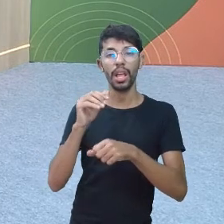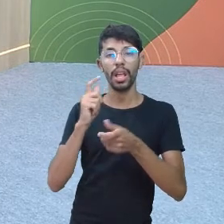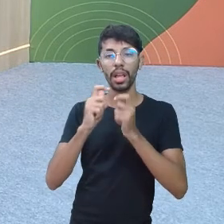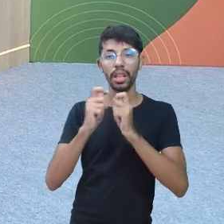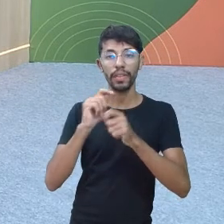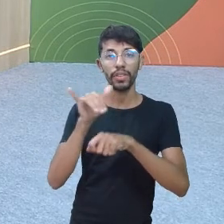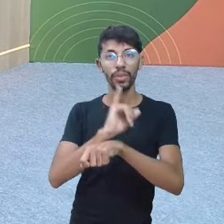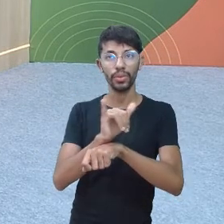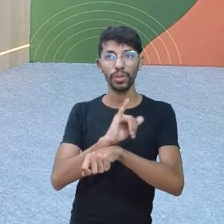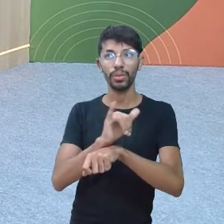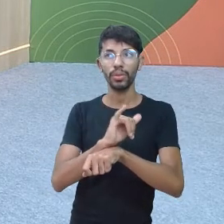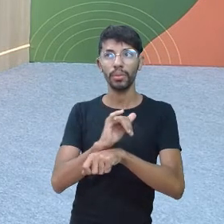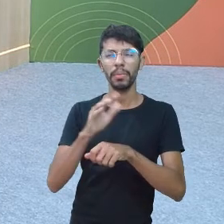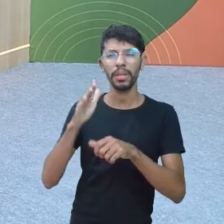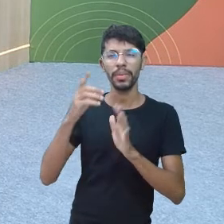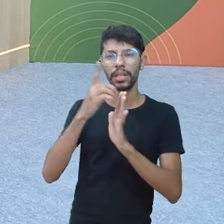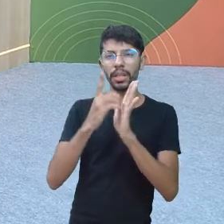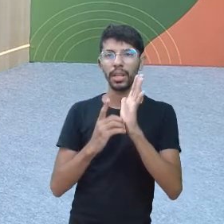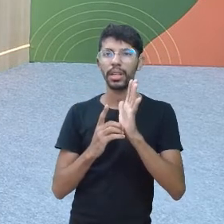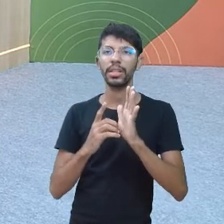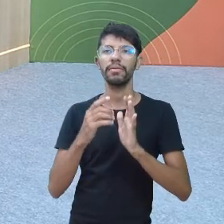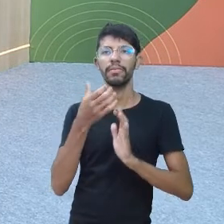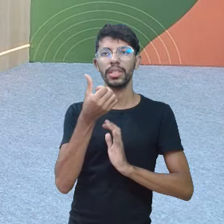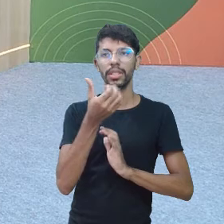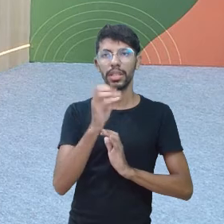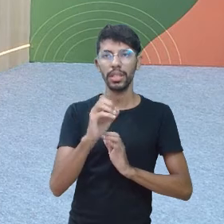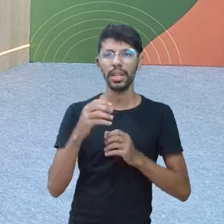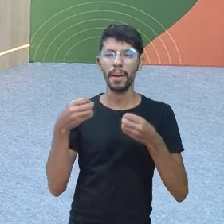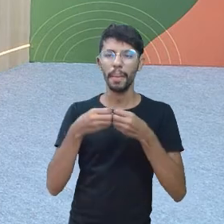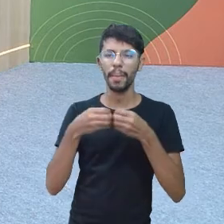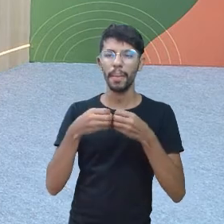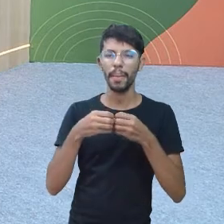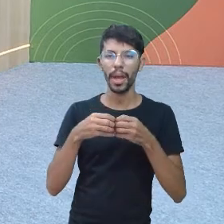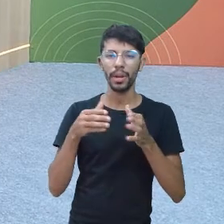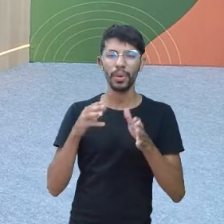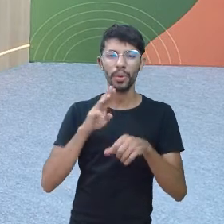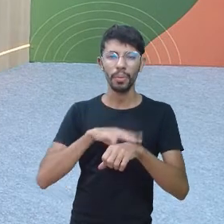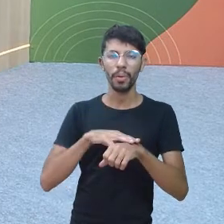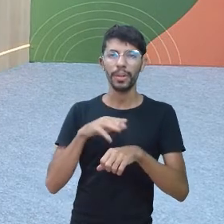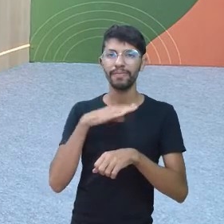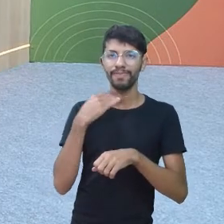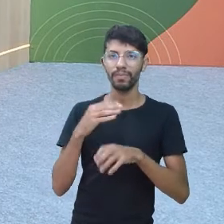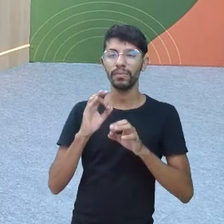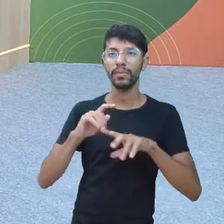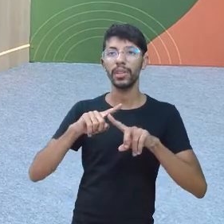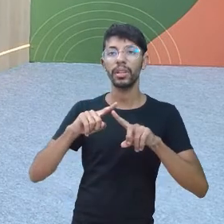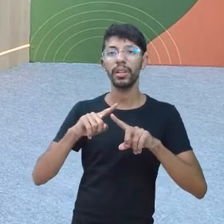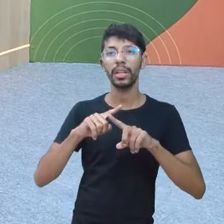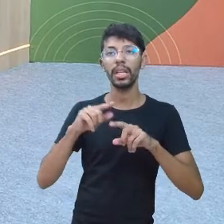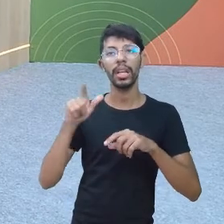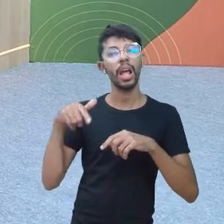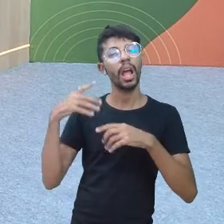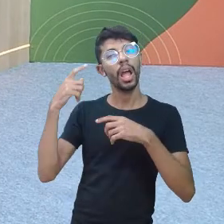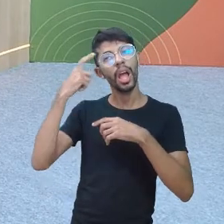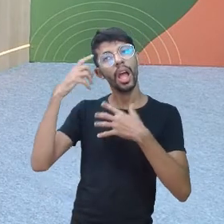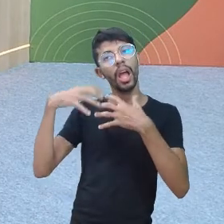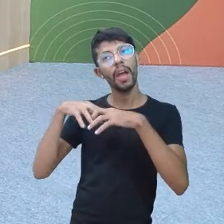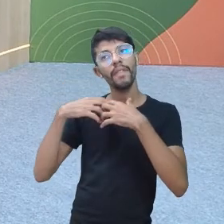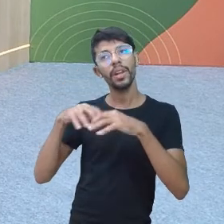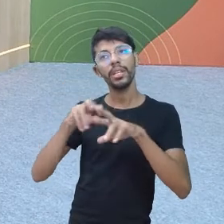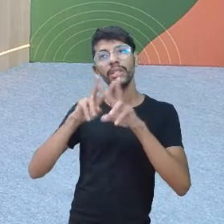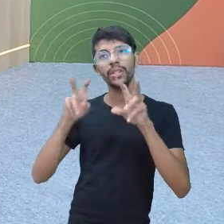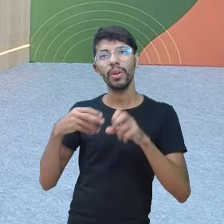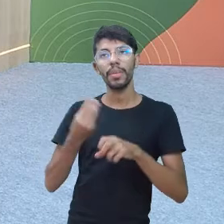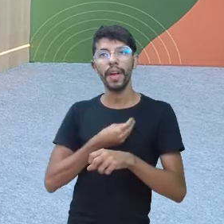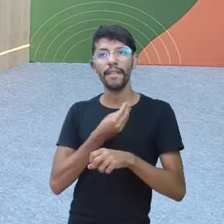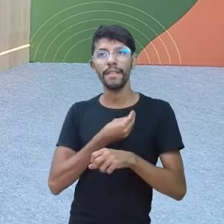essa entrevista lá na década de 70, muito próximo da sua morte, em que ela vai refletir sobre a sua vida e a sua carreira,